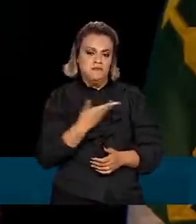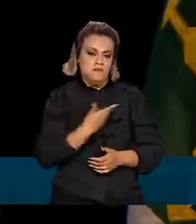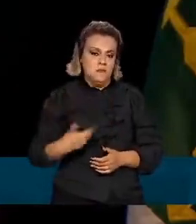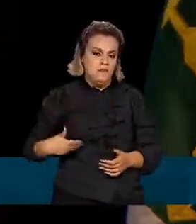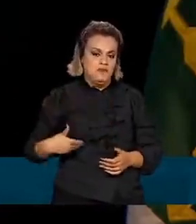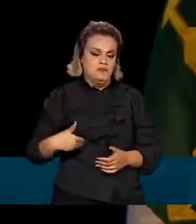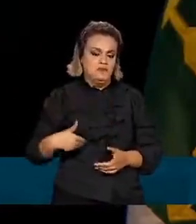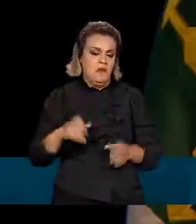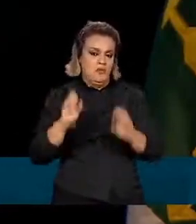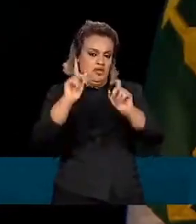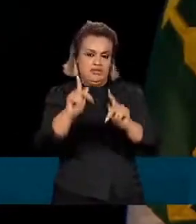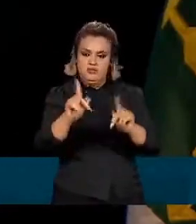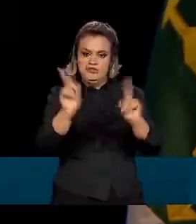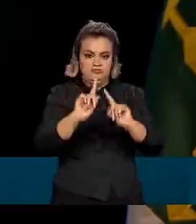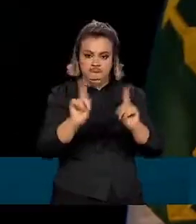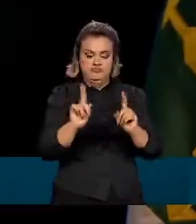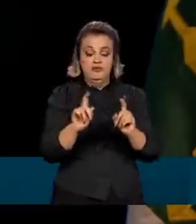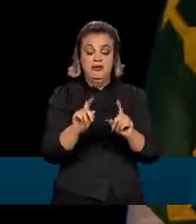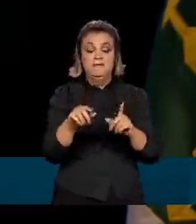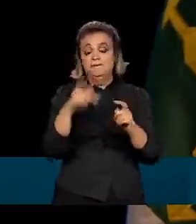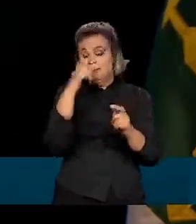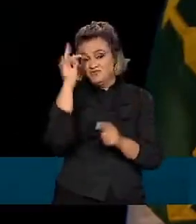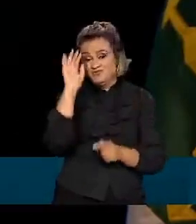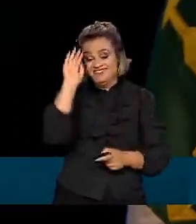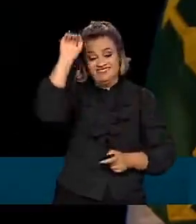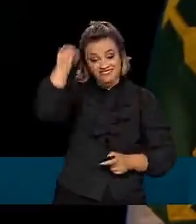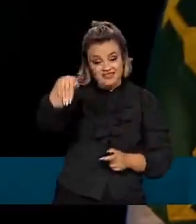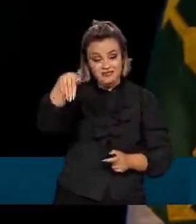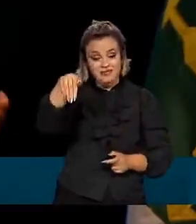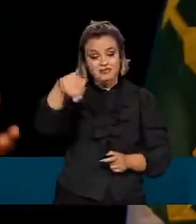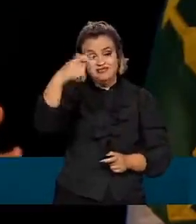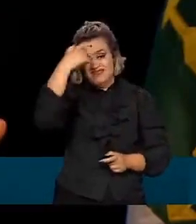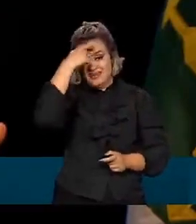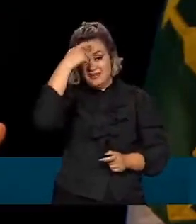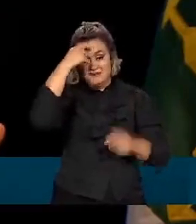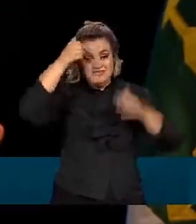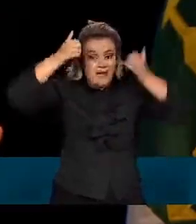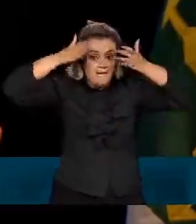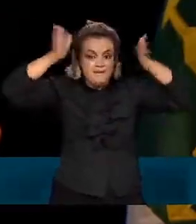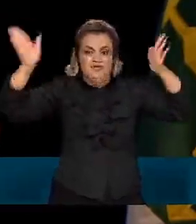É preciso que as pessoas que dirijam tenham a cabeça um pouco mais aberta.